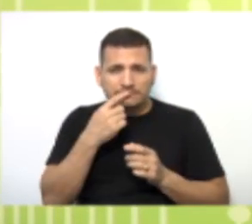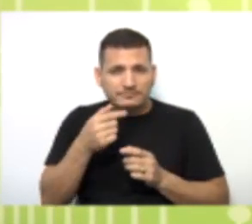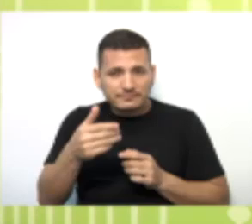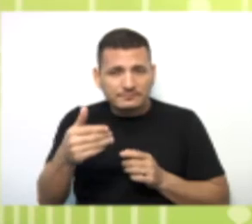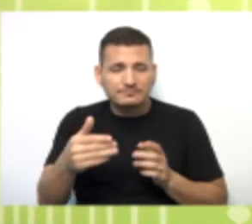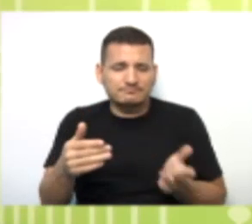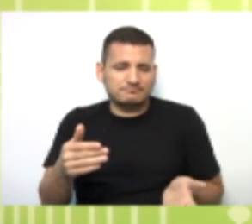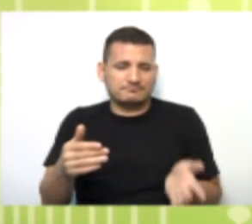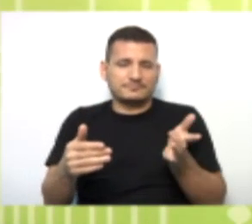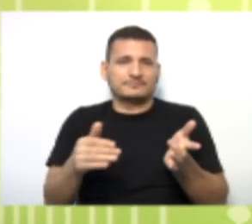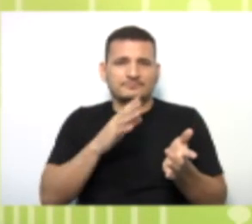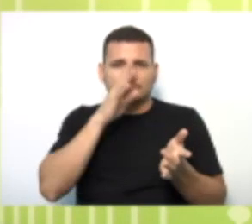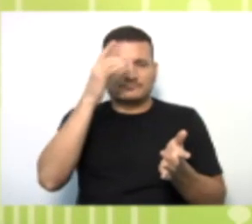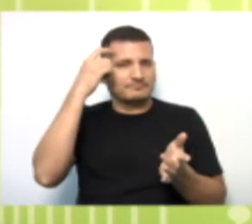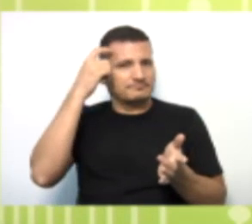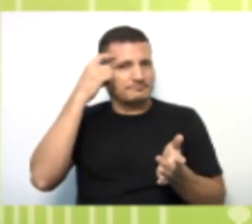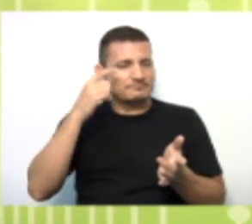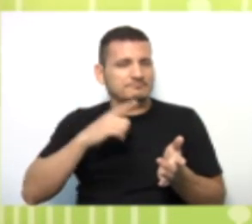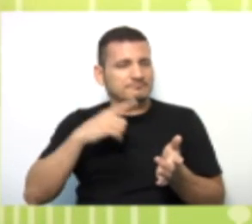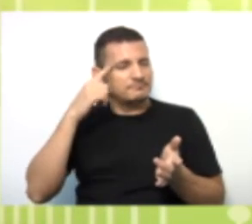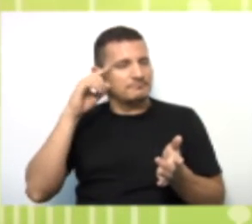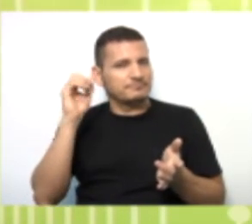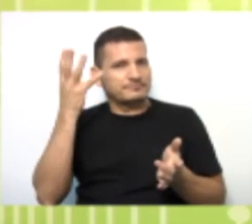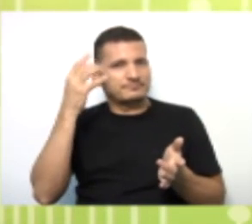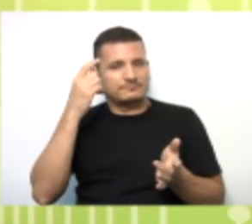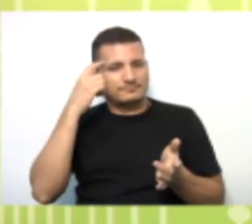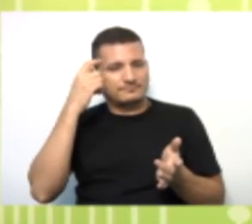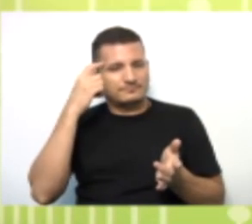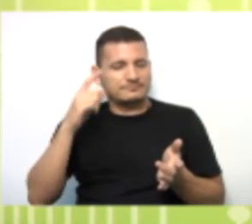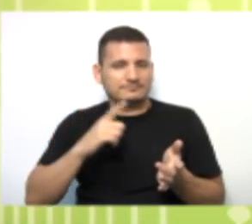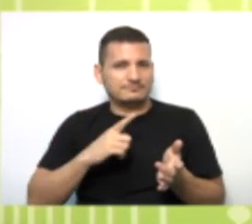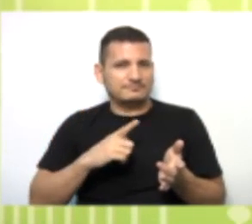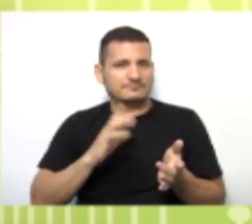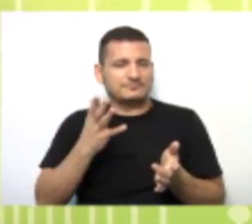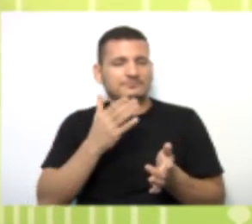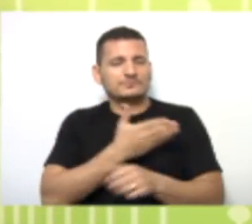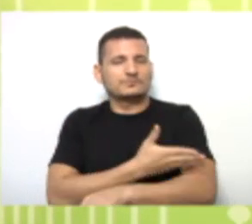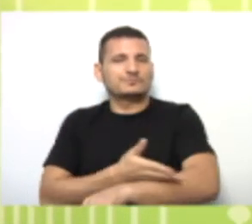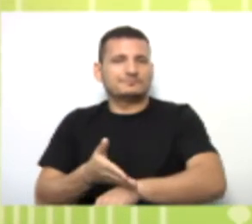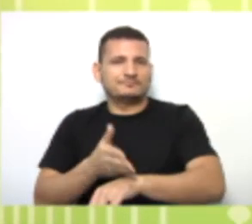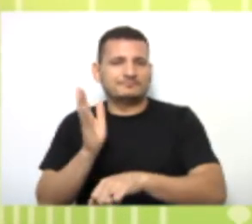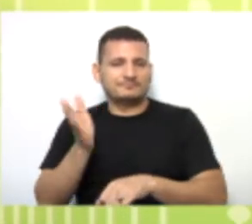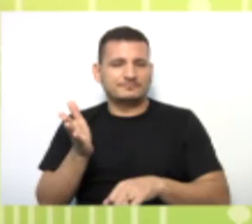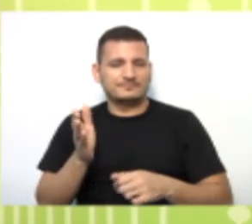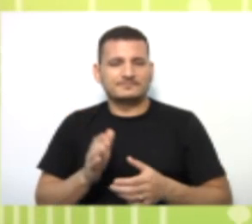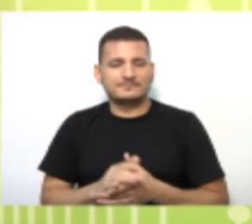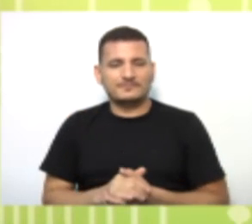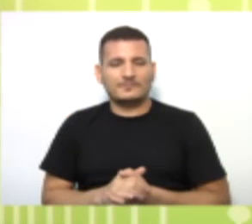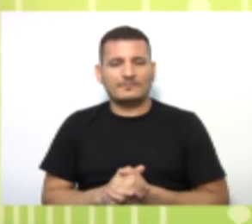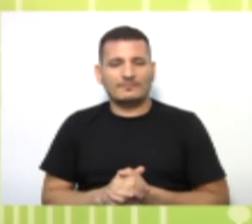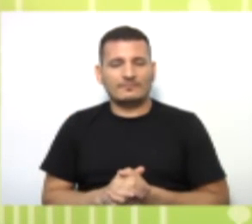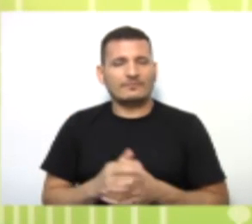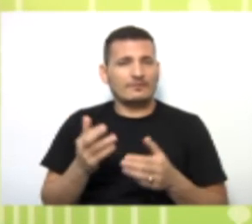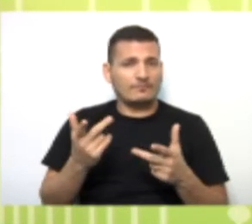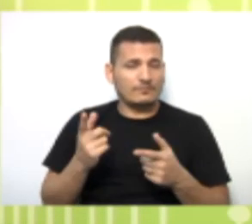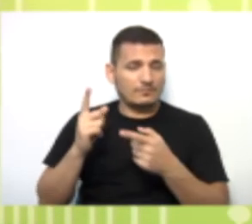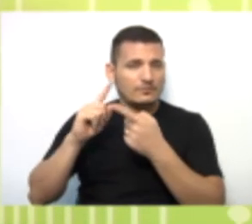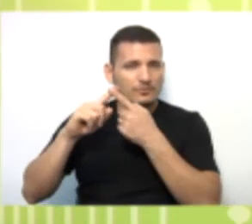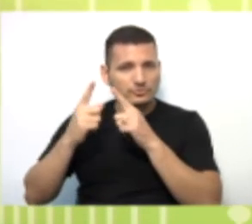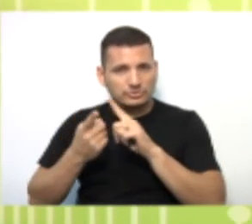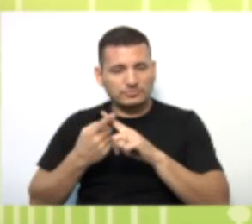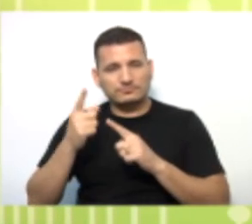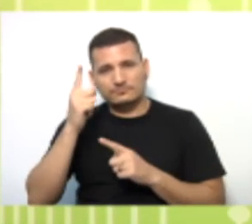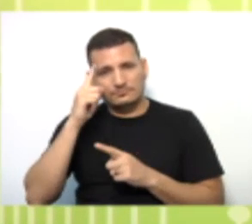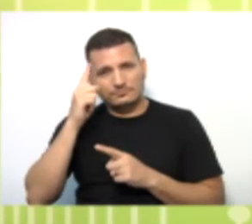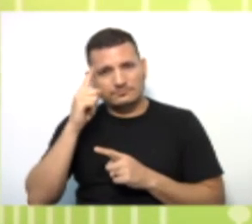certo automaticamente. Isso já está automático no seu cérebro, está grudado ali. Você já se acostumou com isso. A mesma coisa é a lógica no dia a dia. É o que a